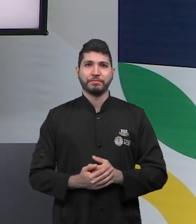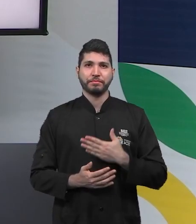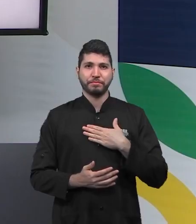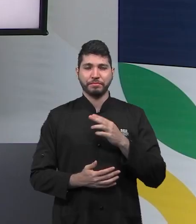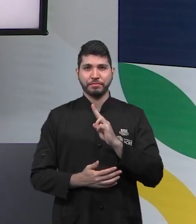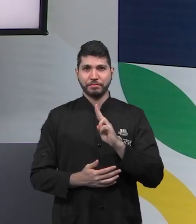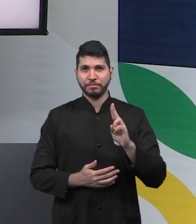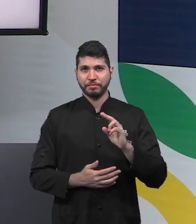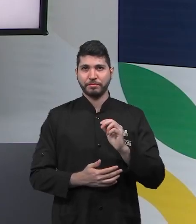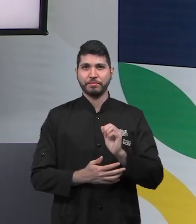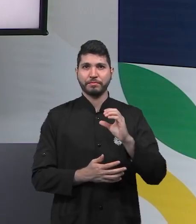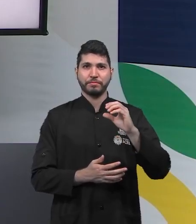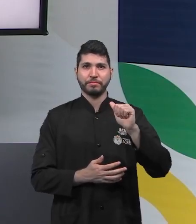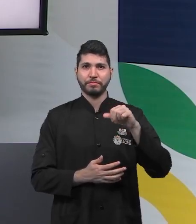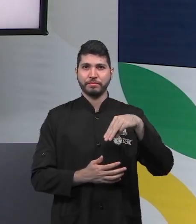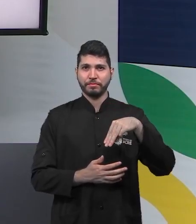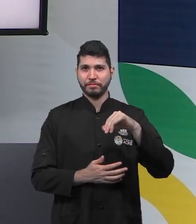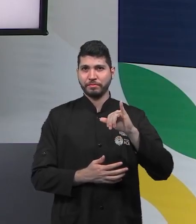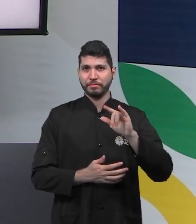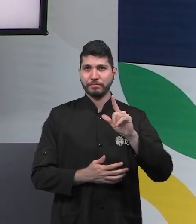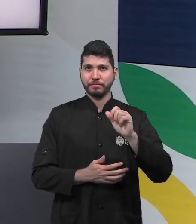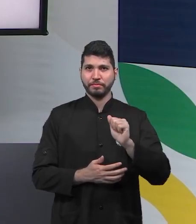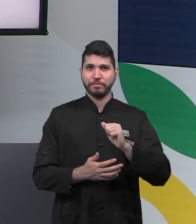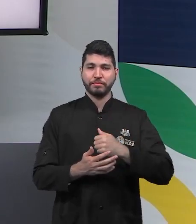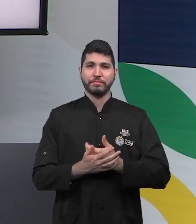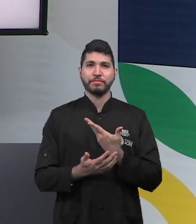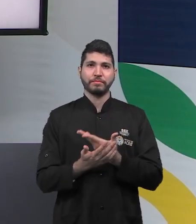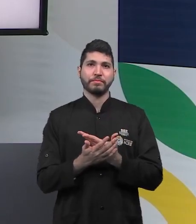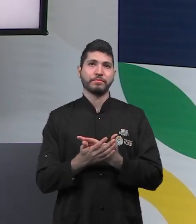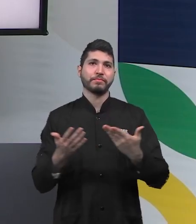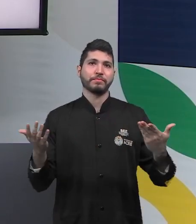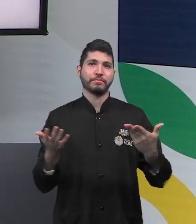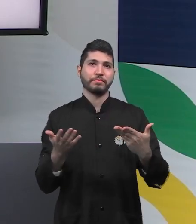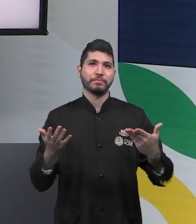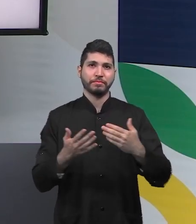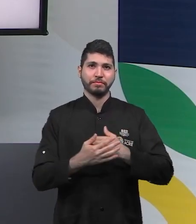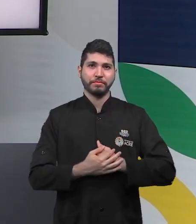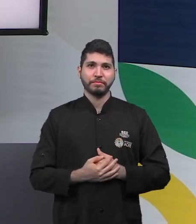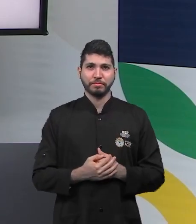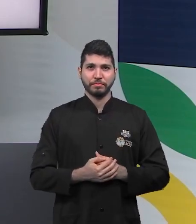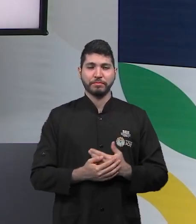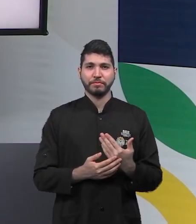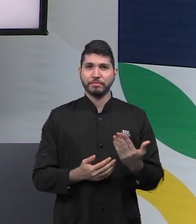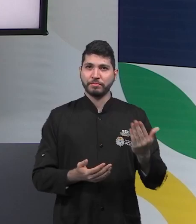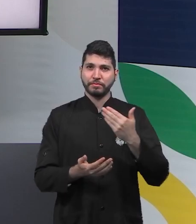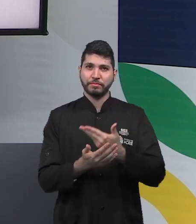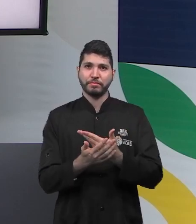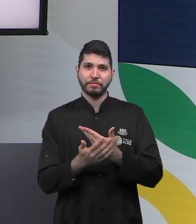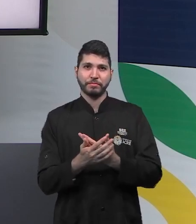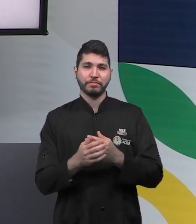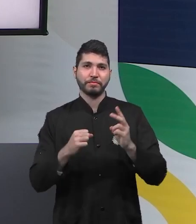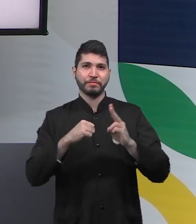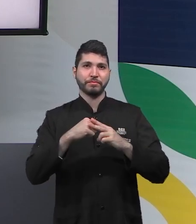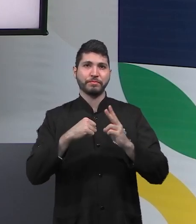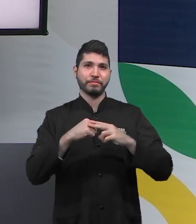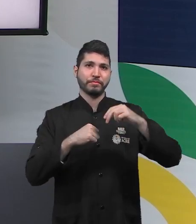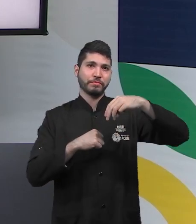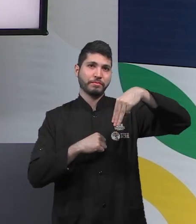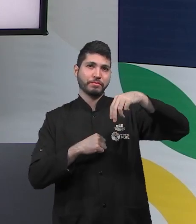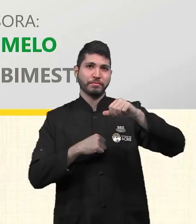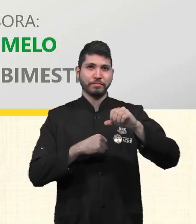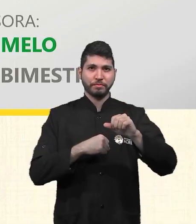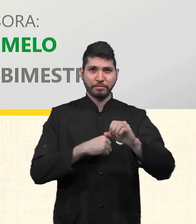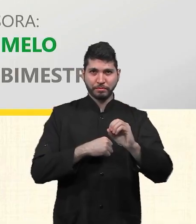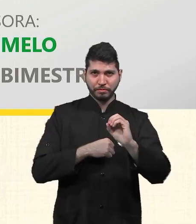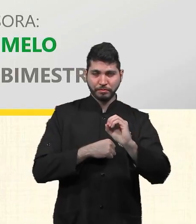is Camila, meu nome é Camila, e na aula de hoje nós vamos estudar modal verbs. Acompanhe aqui com a gente na